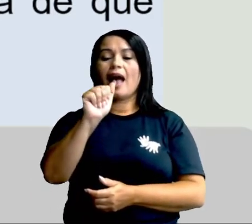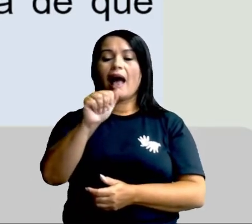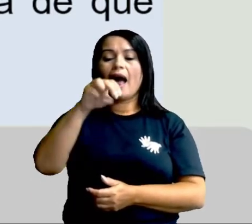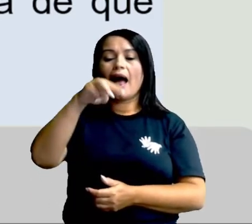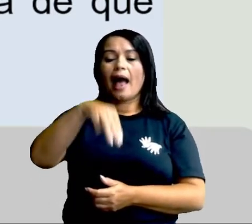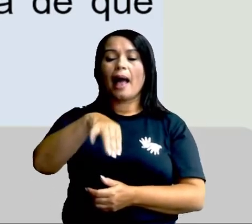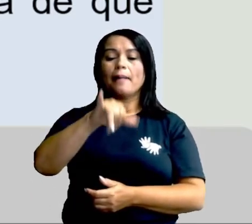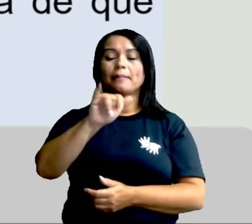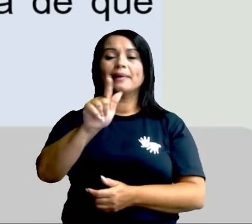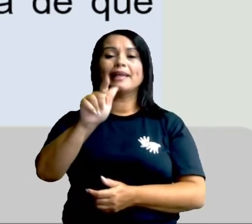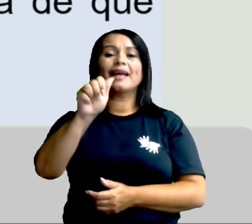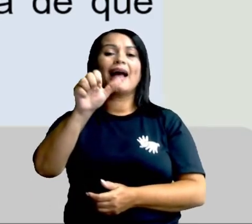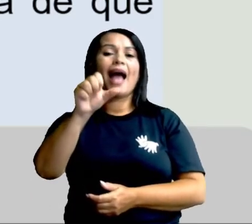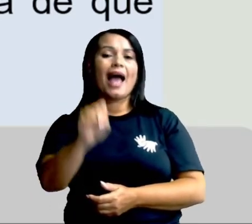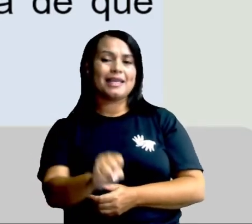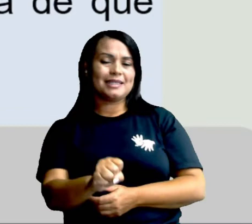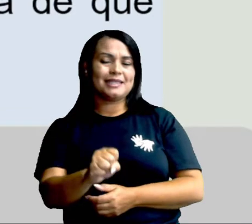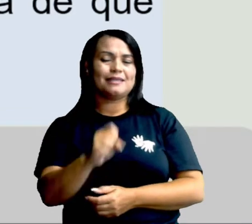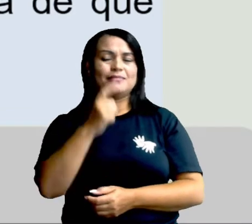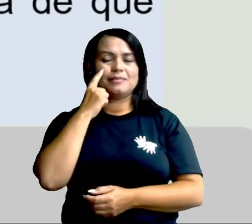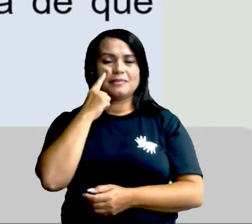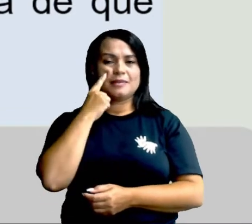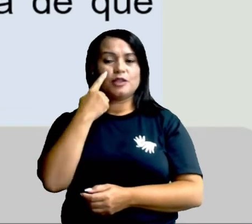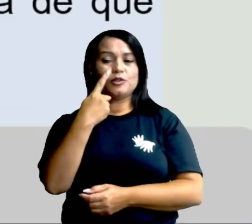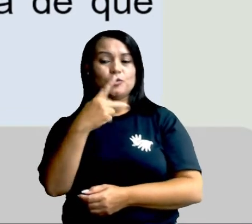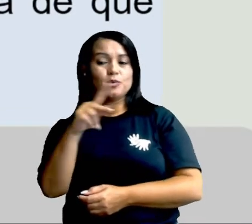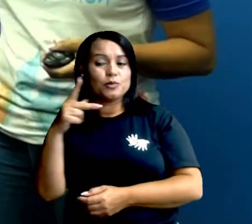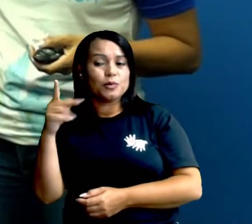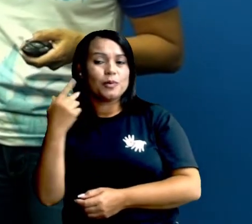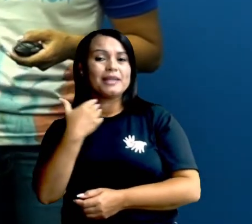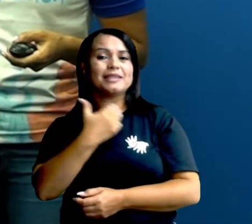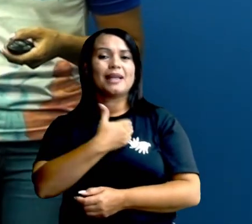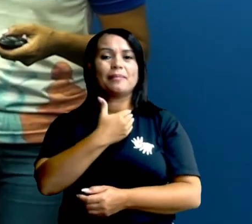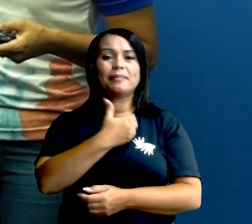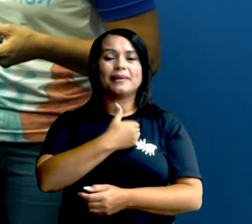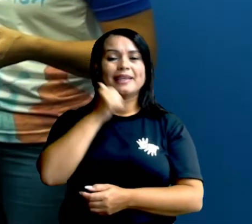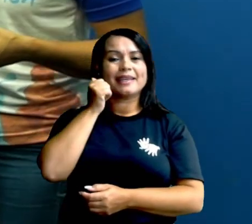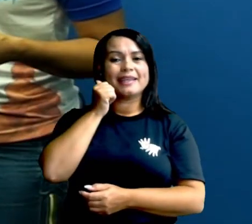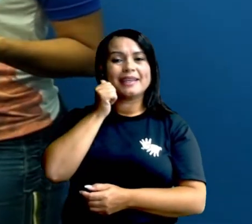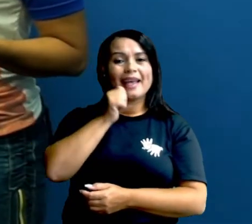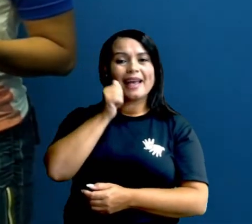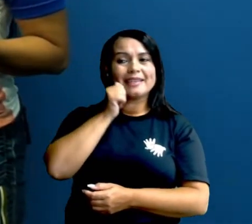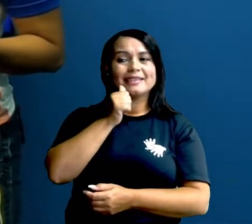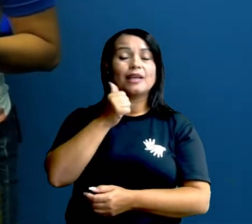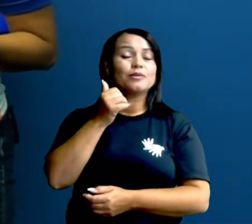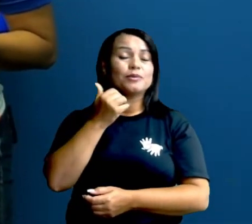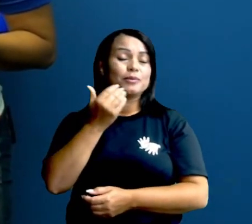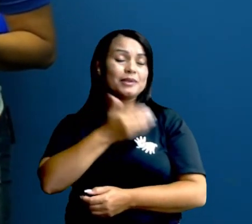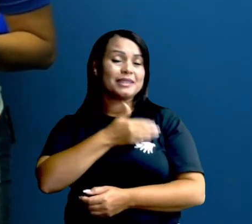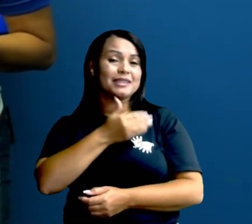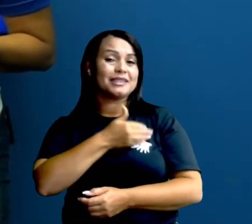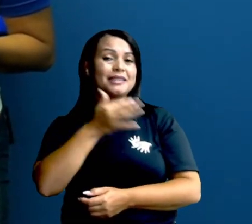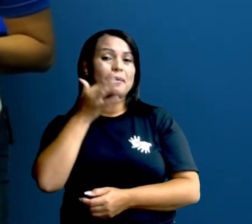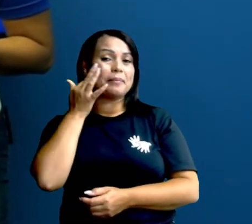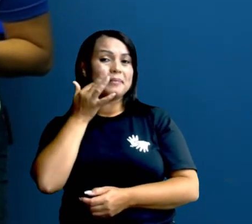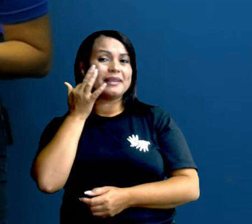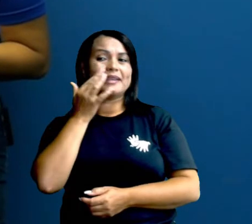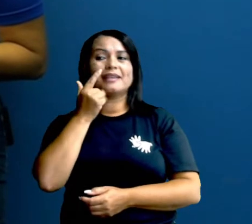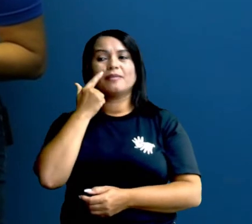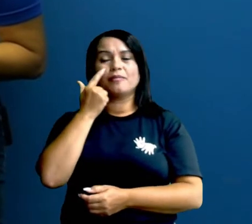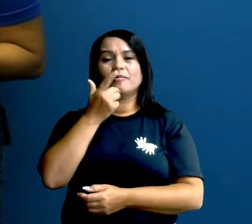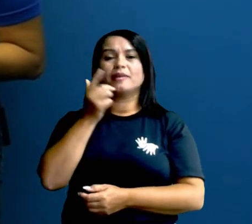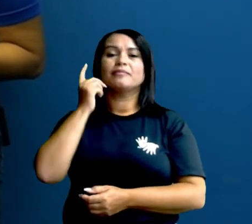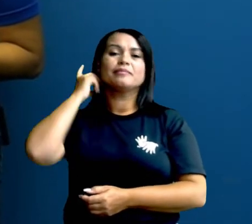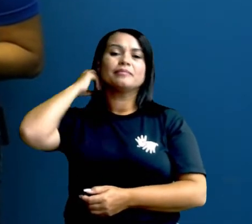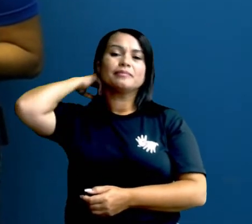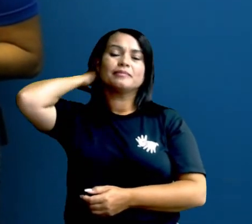amigas. Olha só, vou mostrar para vocês aqui uma coisa, tá? Porque tá aqui, ó. Queriam, tá? É aqui, tá certo?